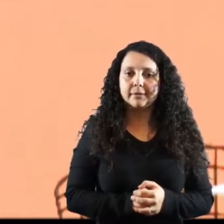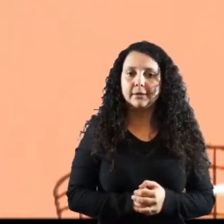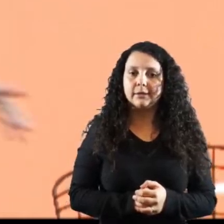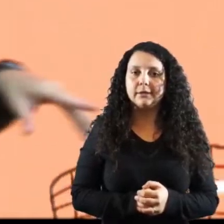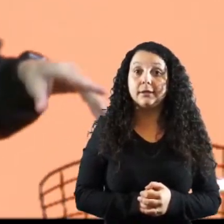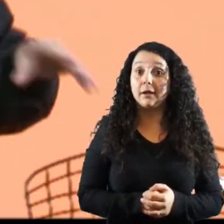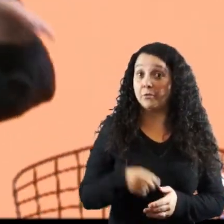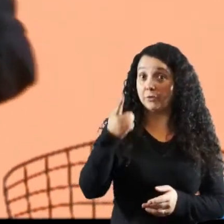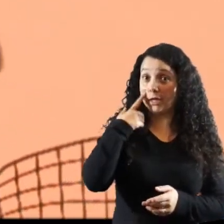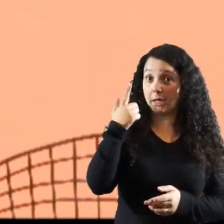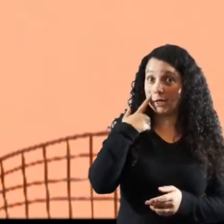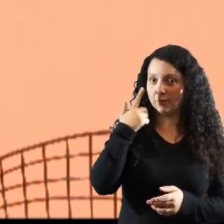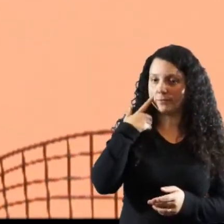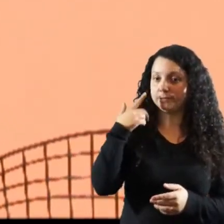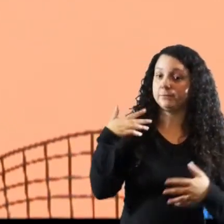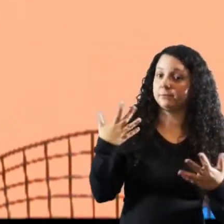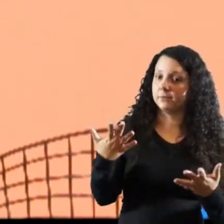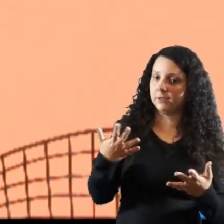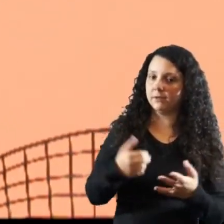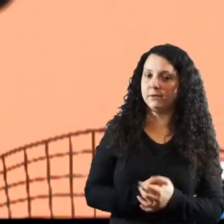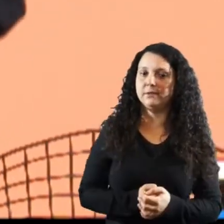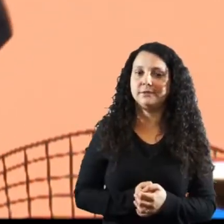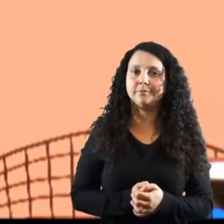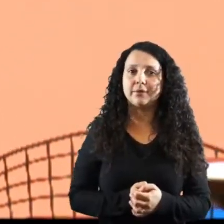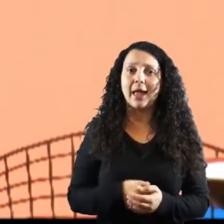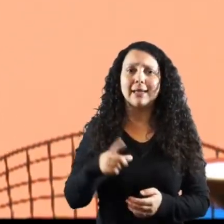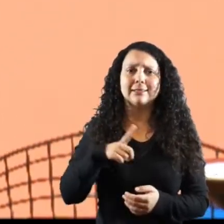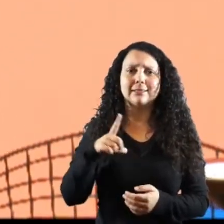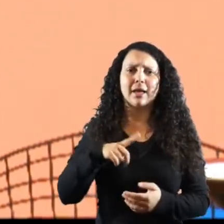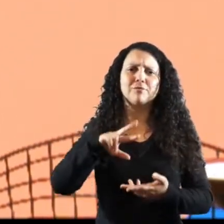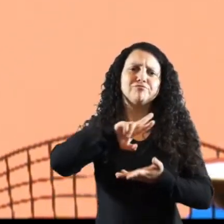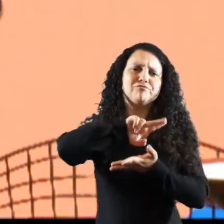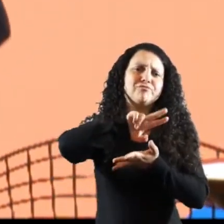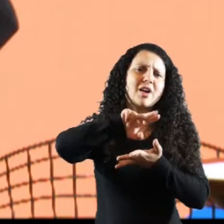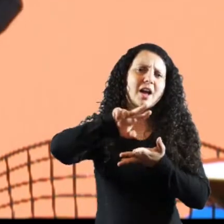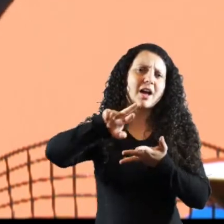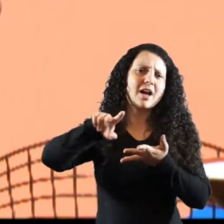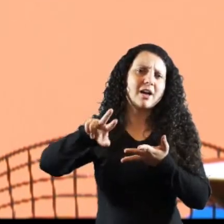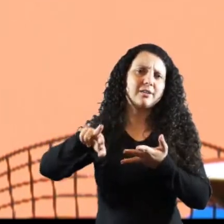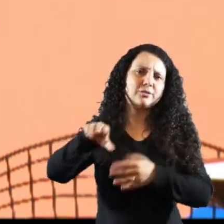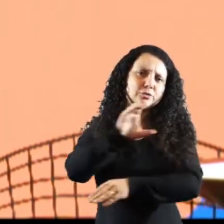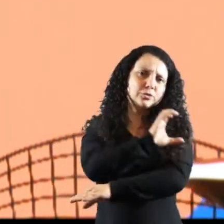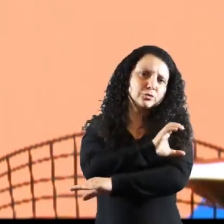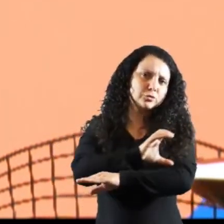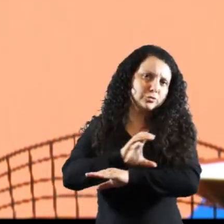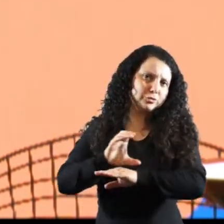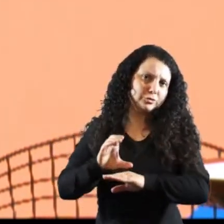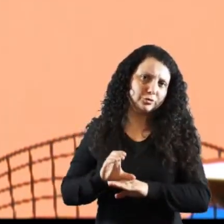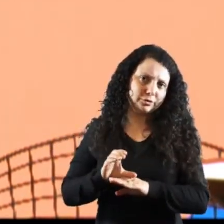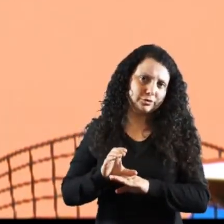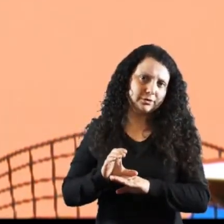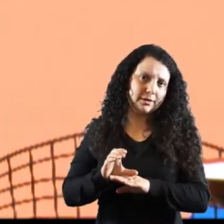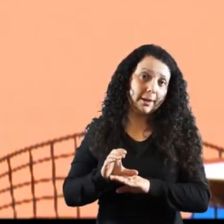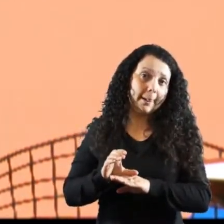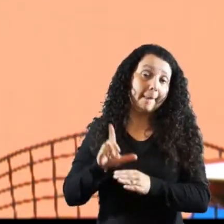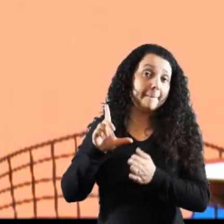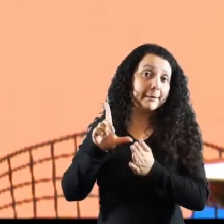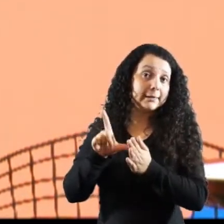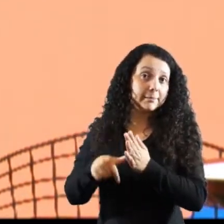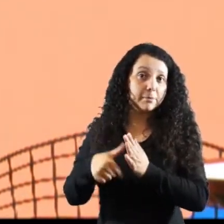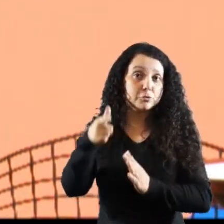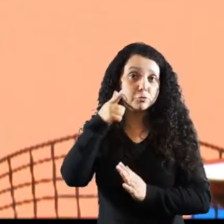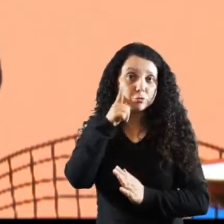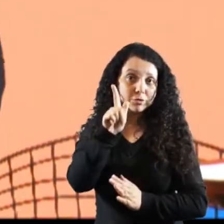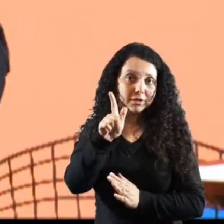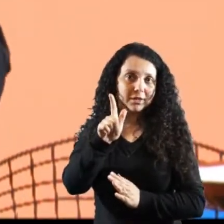Viram só? Aliás, né? Vocês viram, são vários cursos mergulhados para depois conseguir, com esses vários cursos, ou